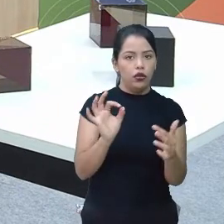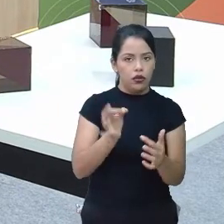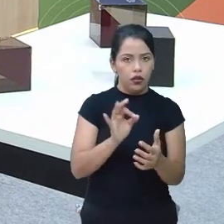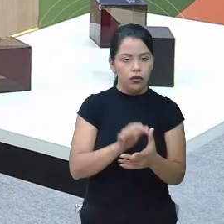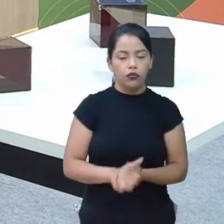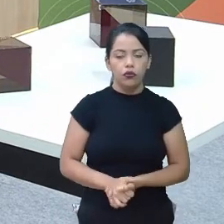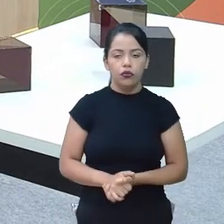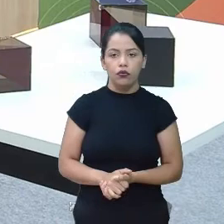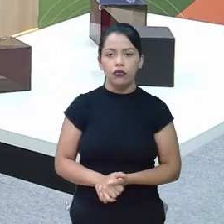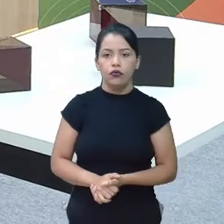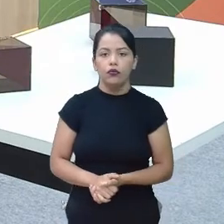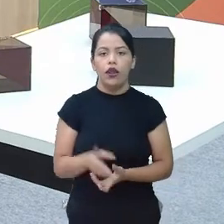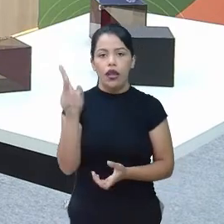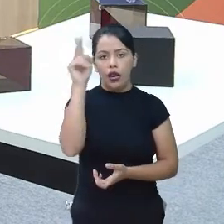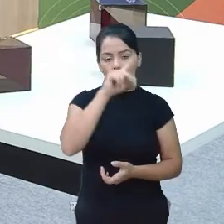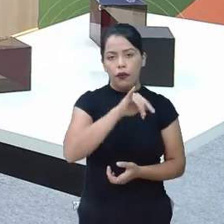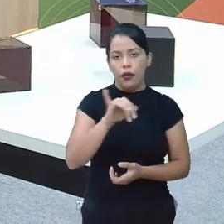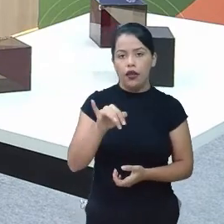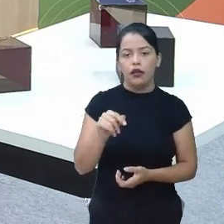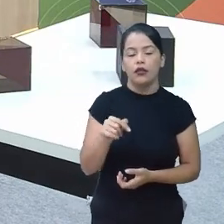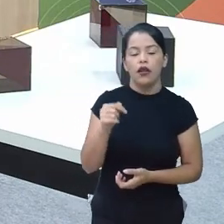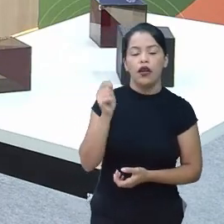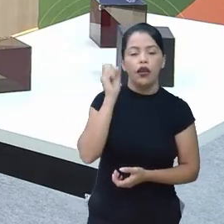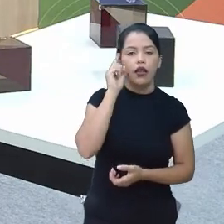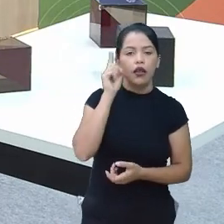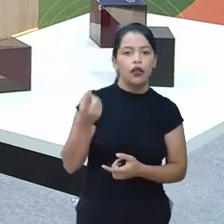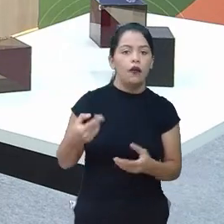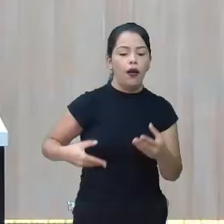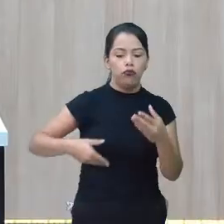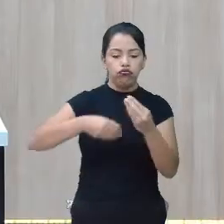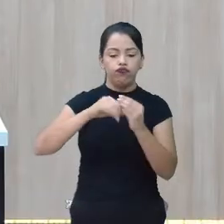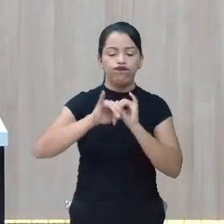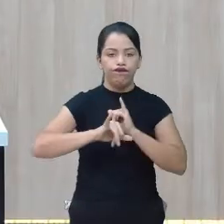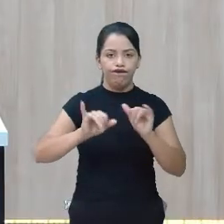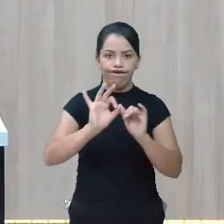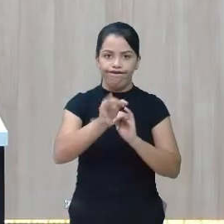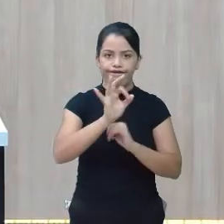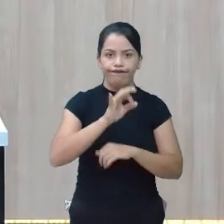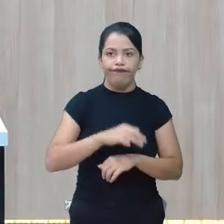tá bom? Então lembra dessa ideia aí de compor essas informações, beleza?